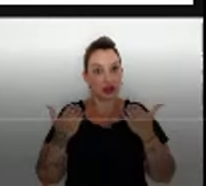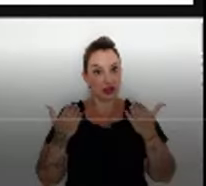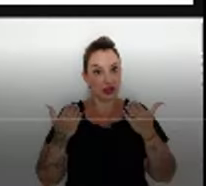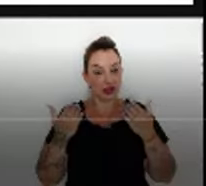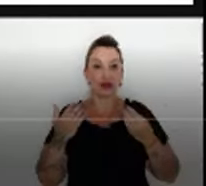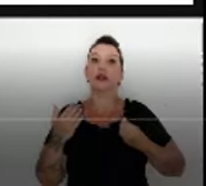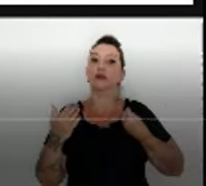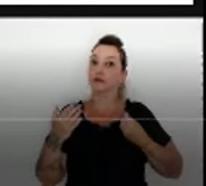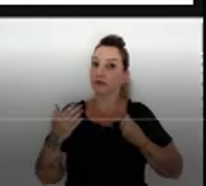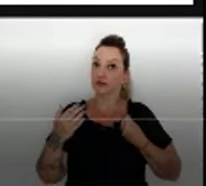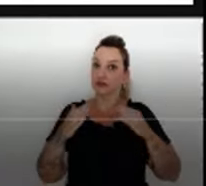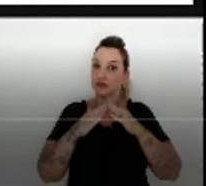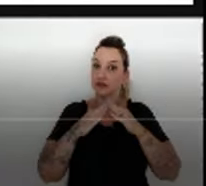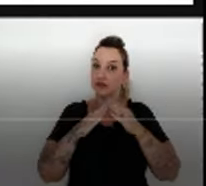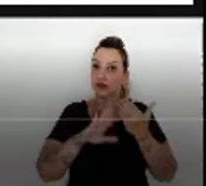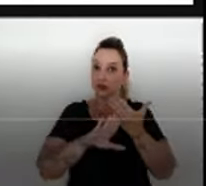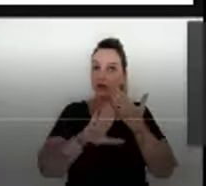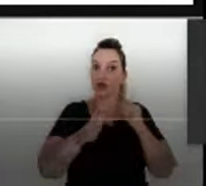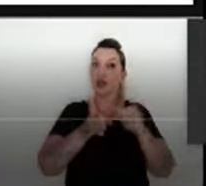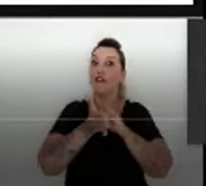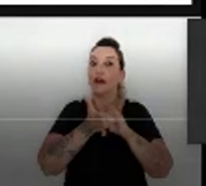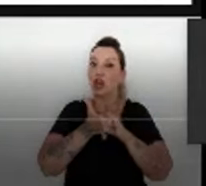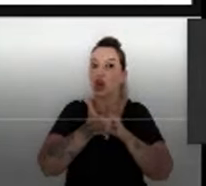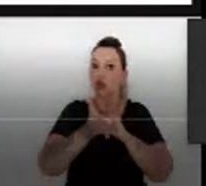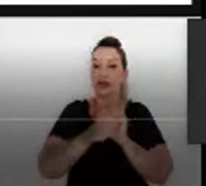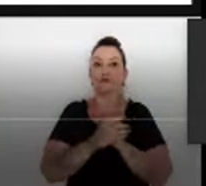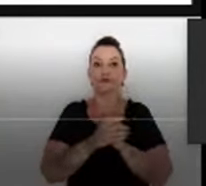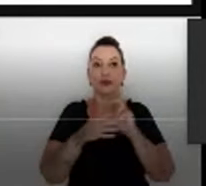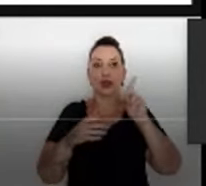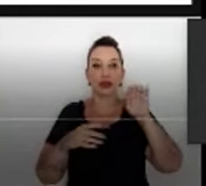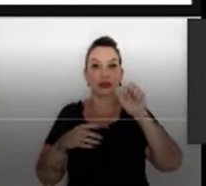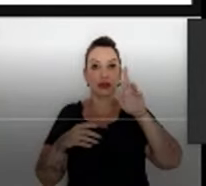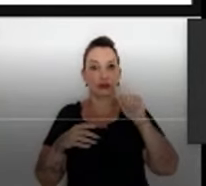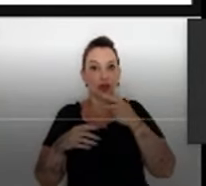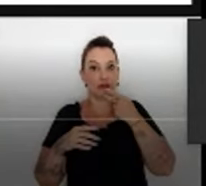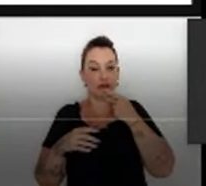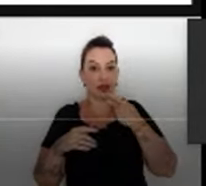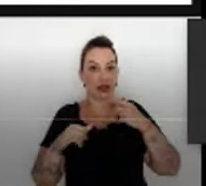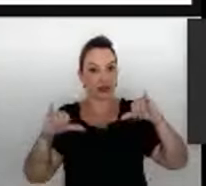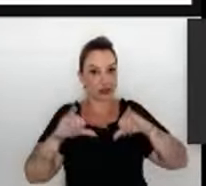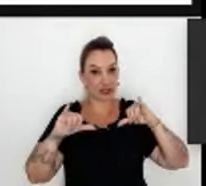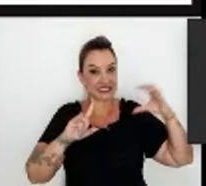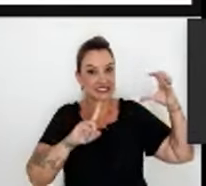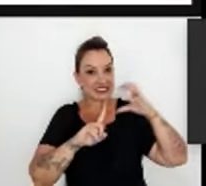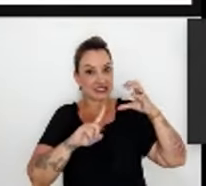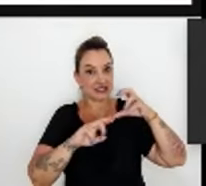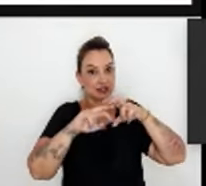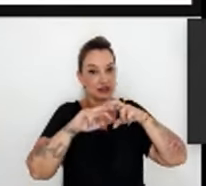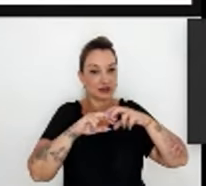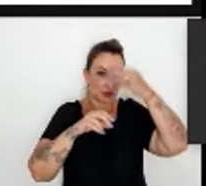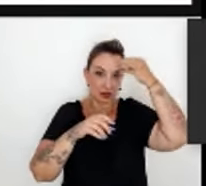em alto exílio em Nova York. Débora alega ter sido vítima desses ataques por parte de membros de